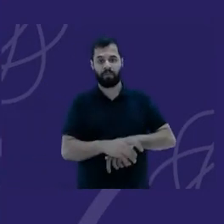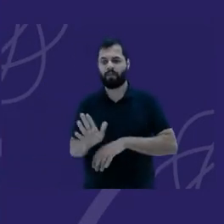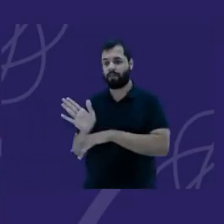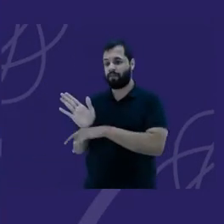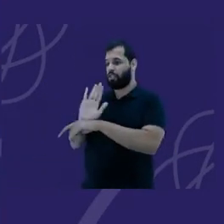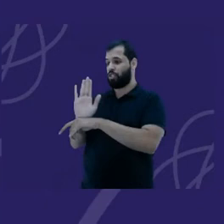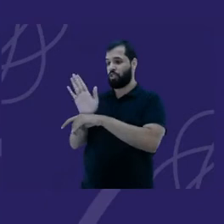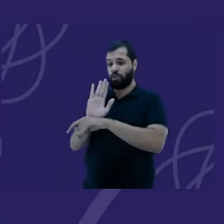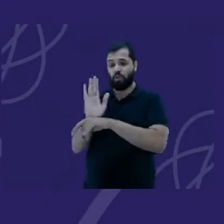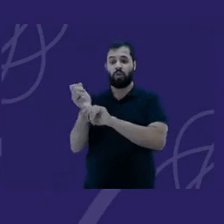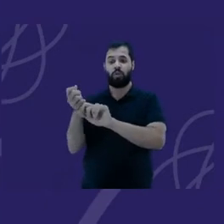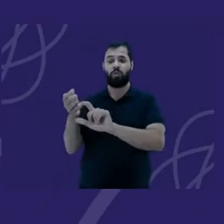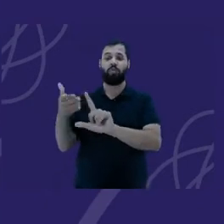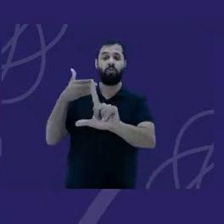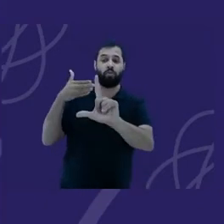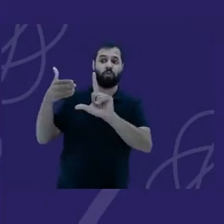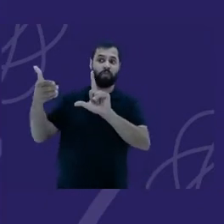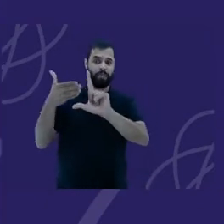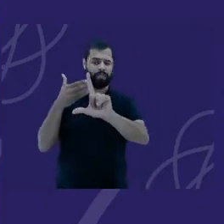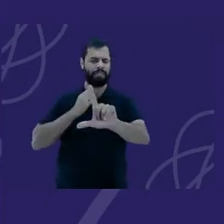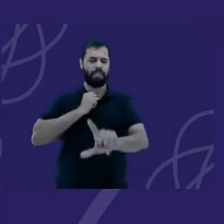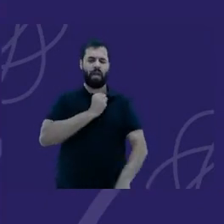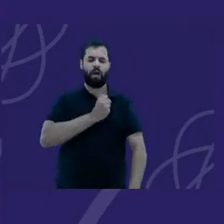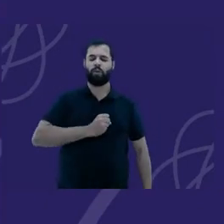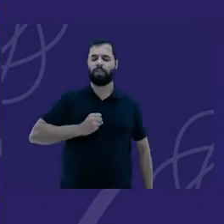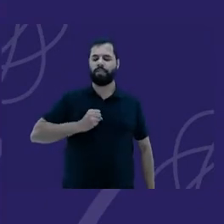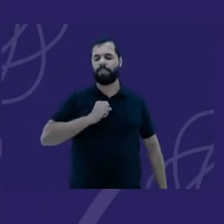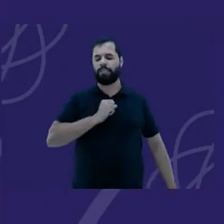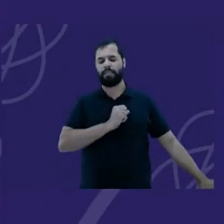saudade amenizou.